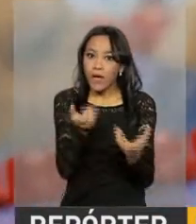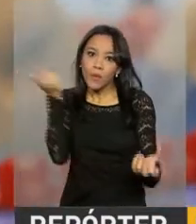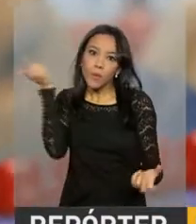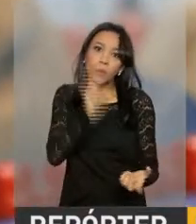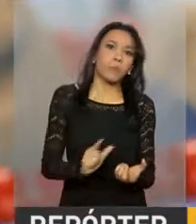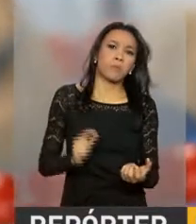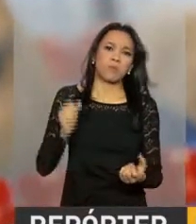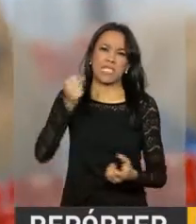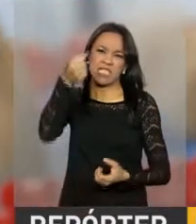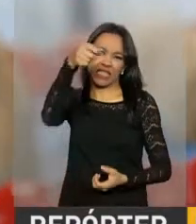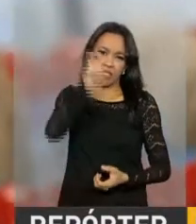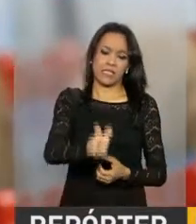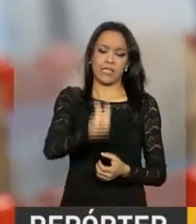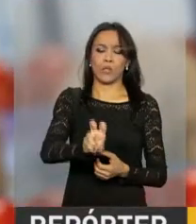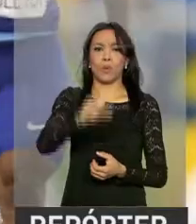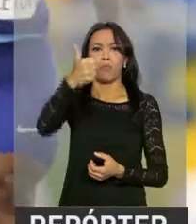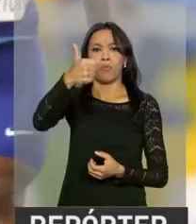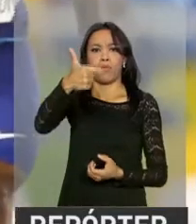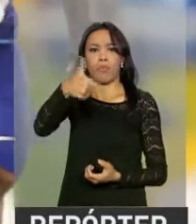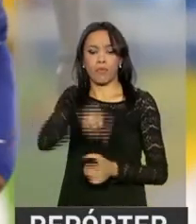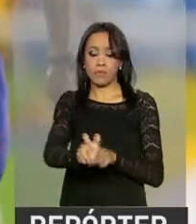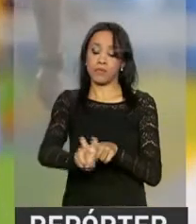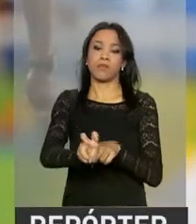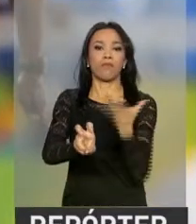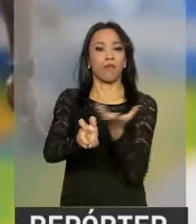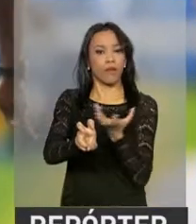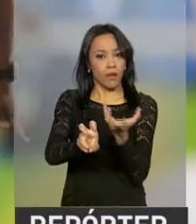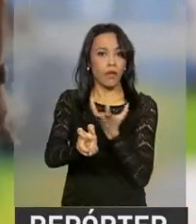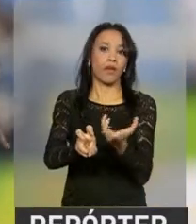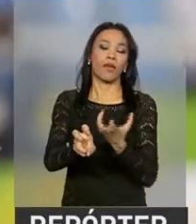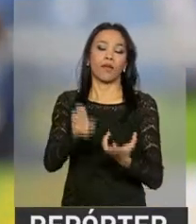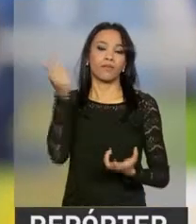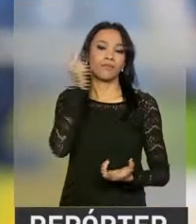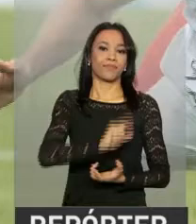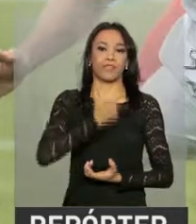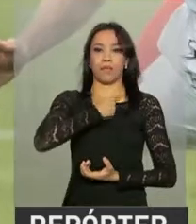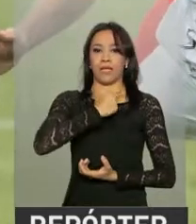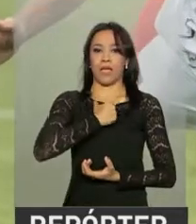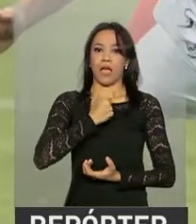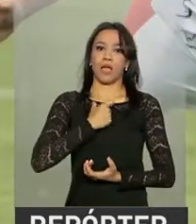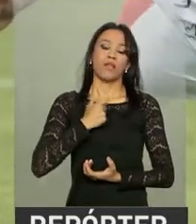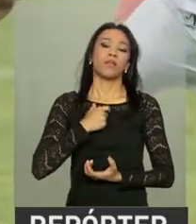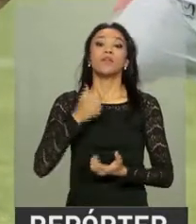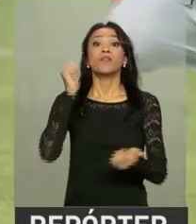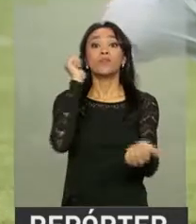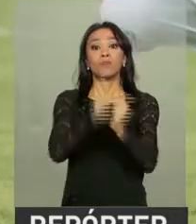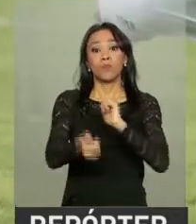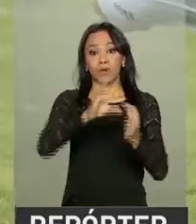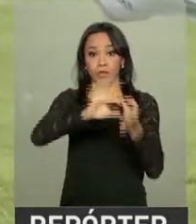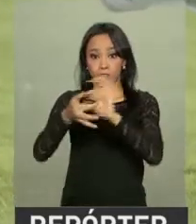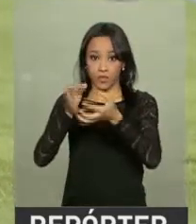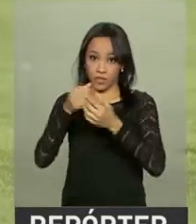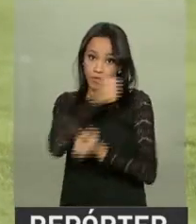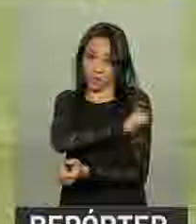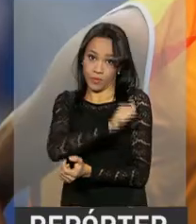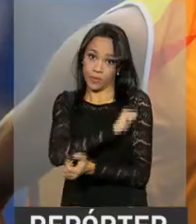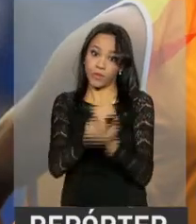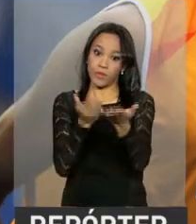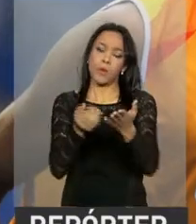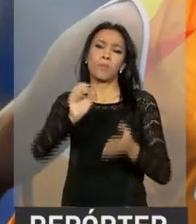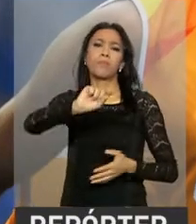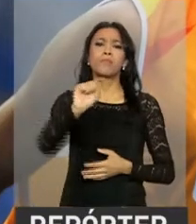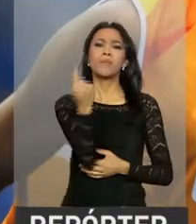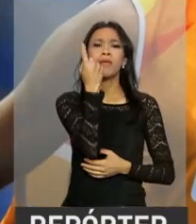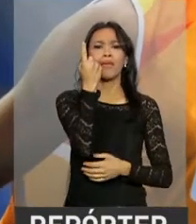ficar entre os cinco primeiros no ranking Geral de medalhas nos jogos Rio 2016 e logo no primeiro dia de prova